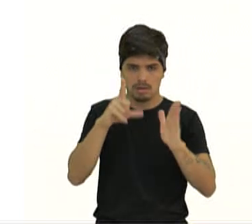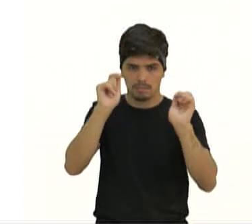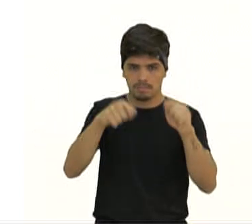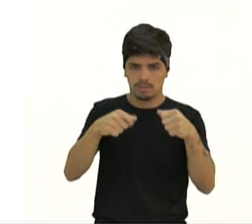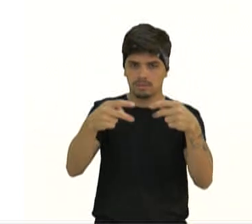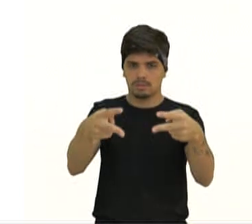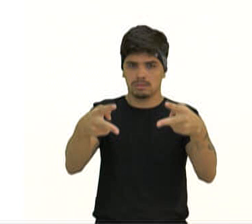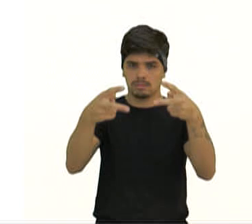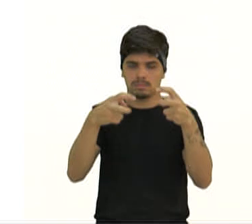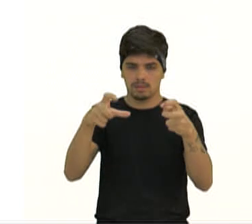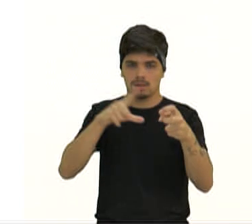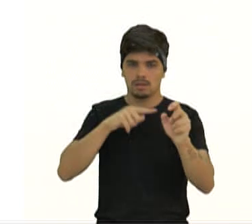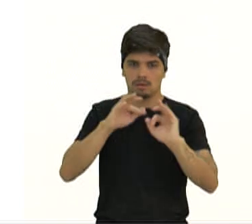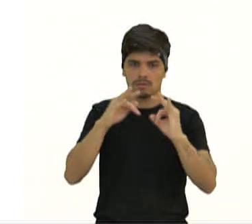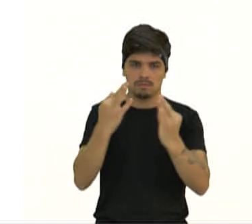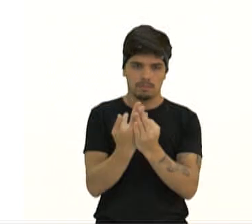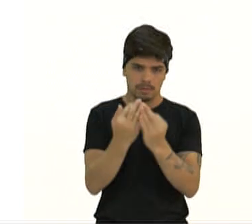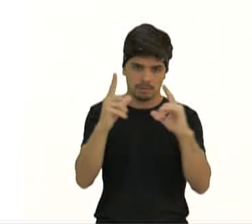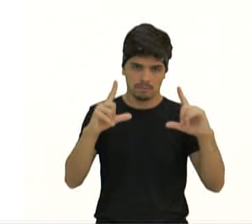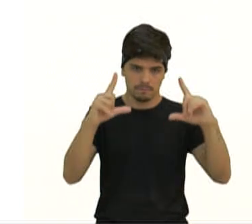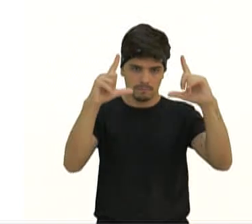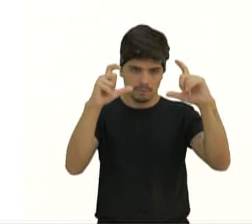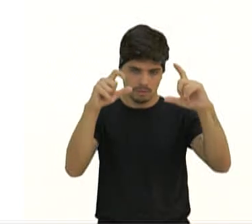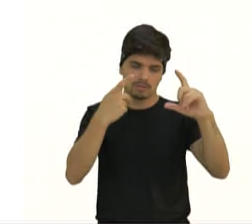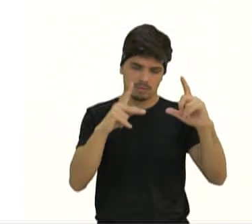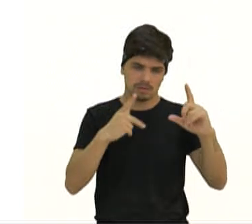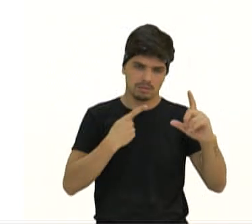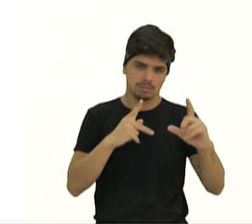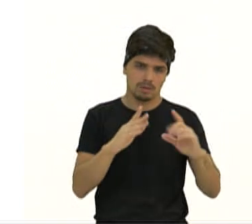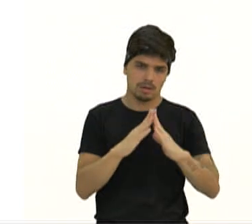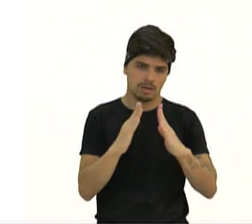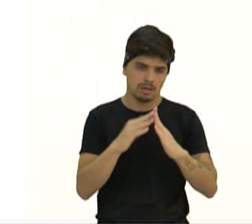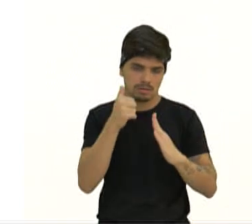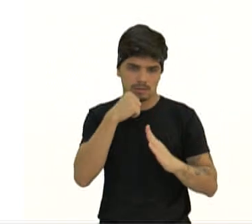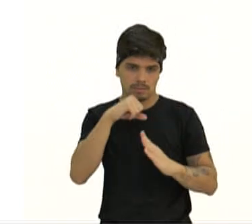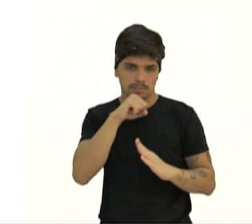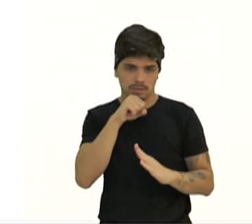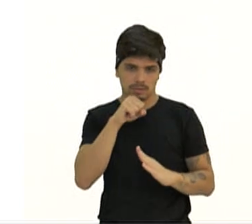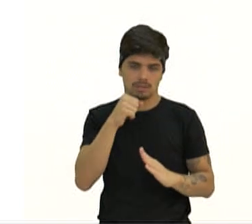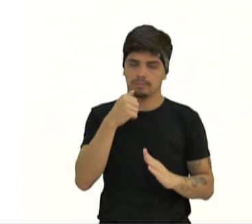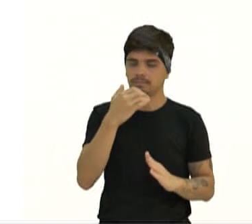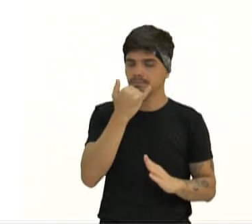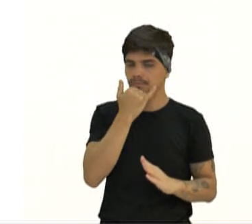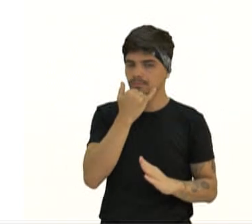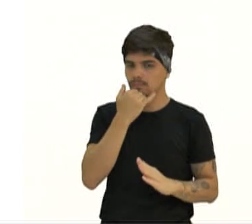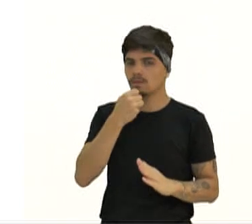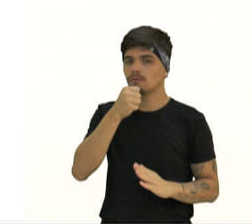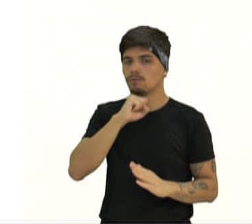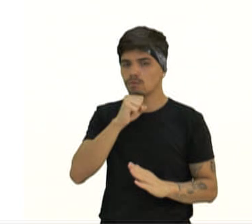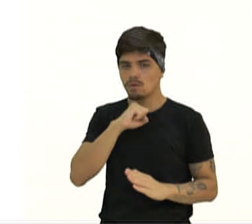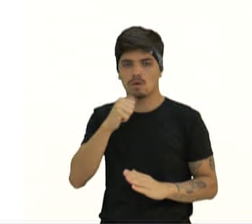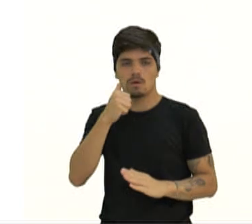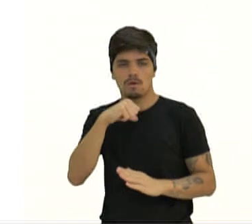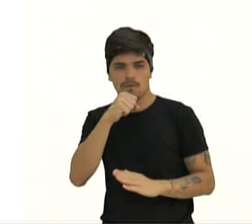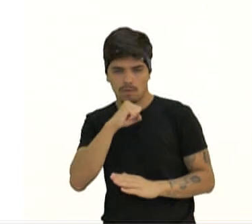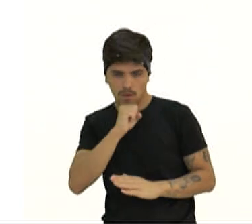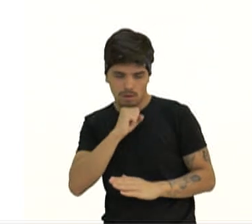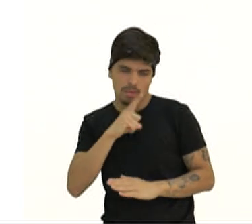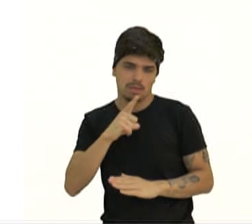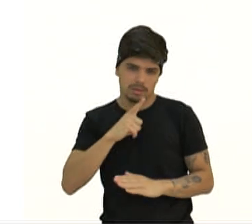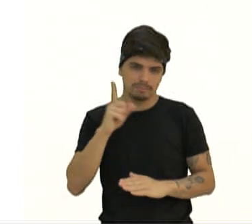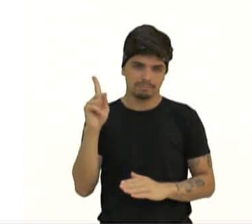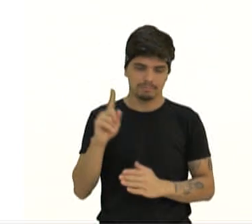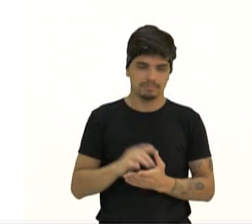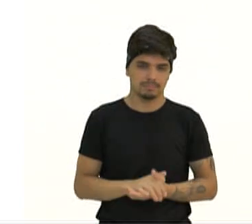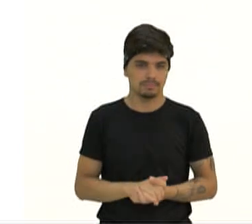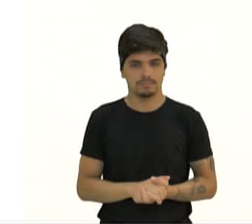reconhecer como uma foto de família você deve ter lá na casa do seu vô da sua avó uma foto com esse com essa moldura aqui